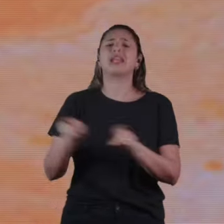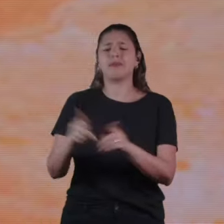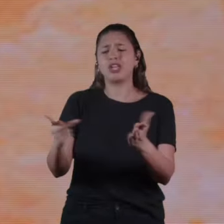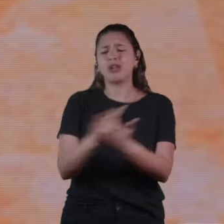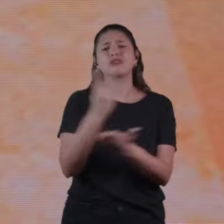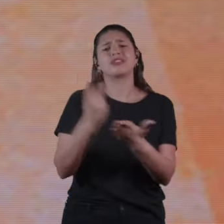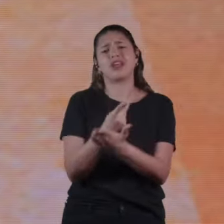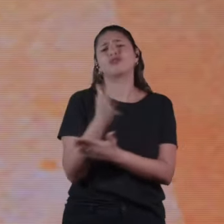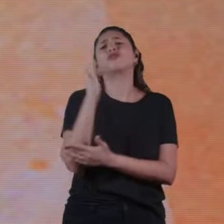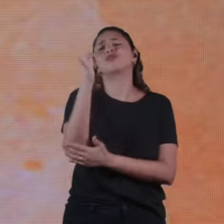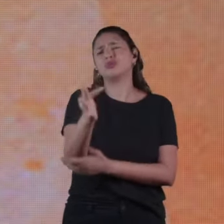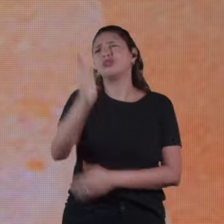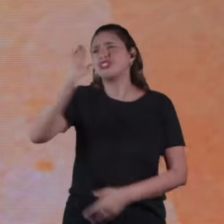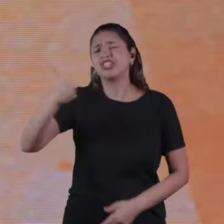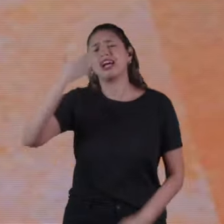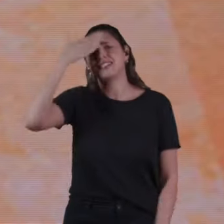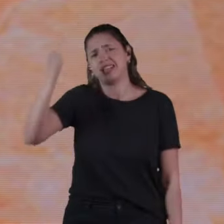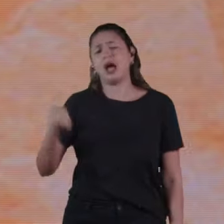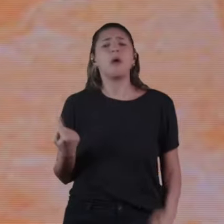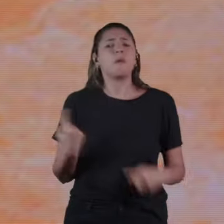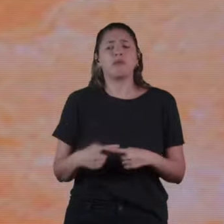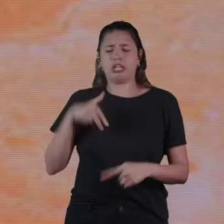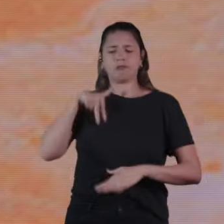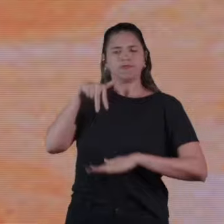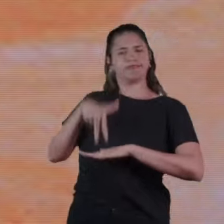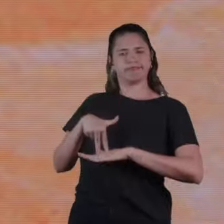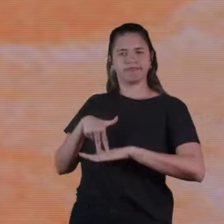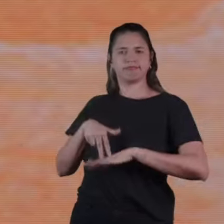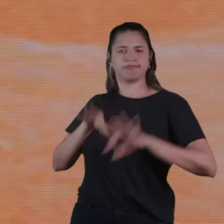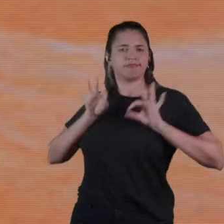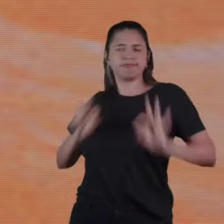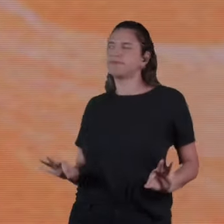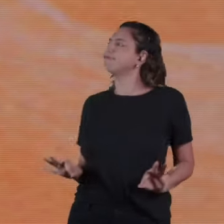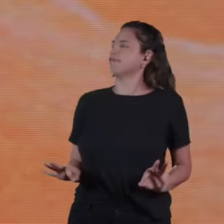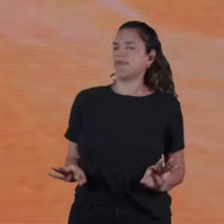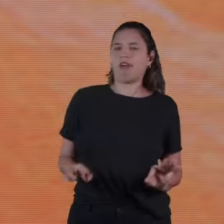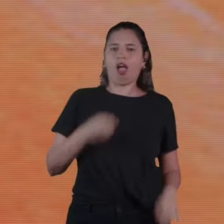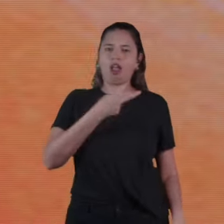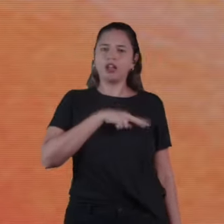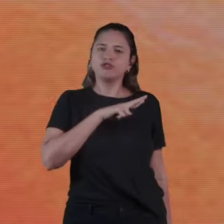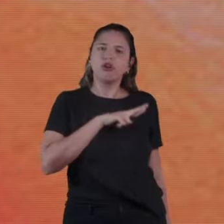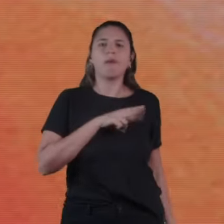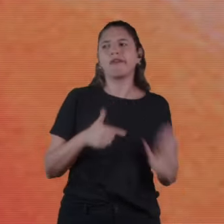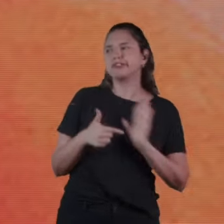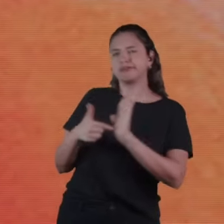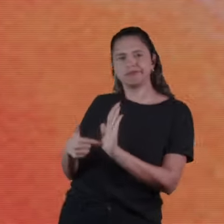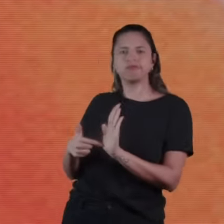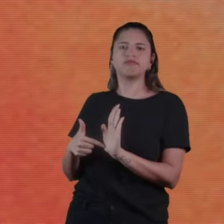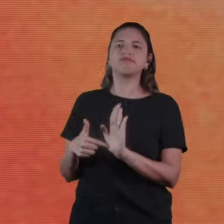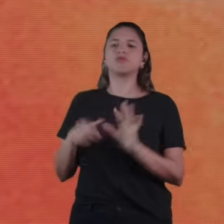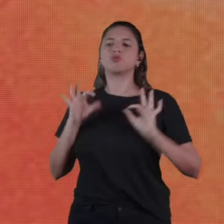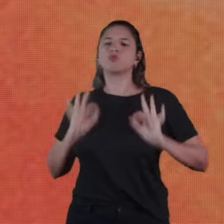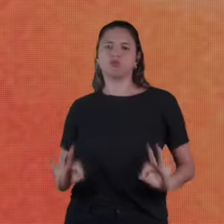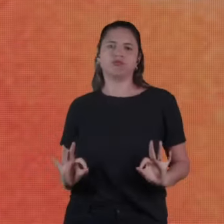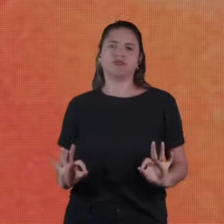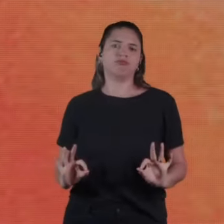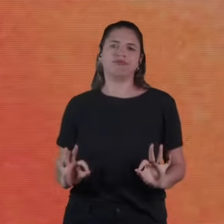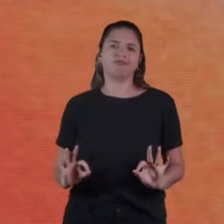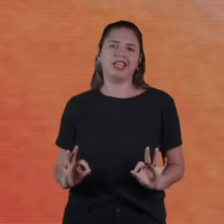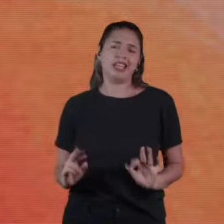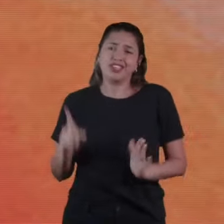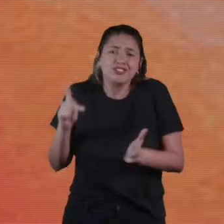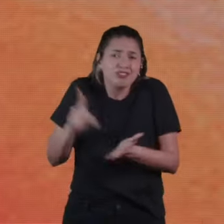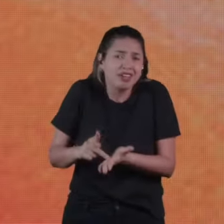Então, para que eu vou ser religioso, vou ser usar de uma forma que não